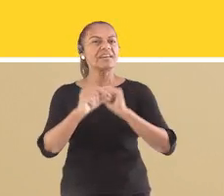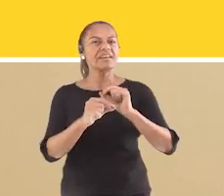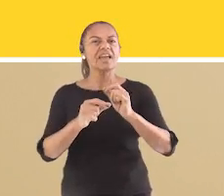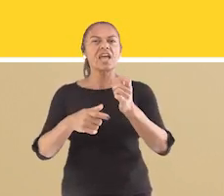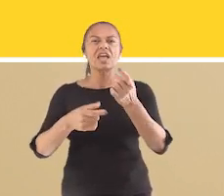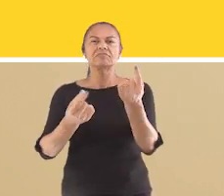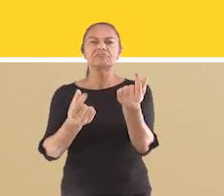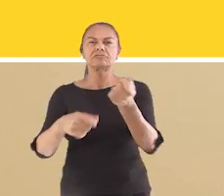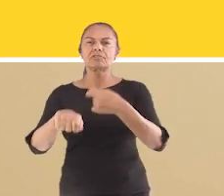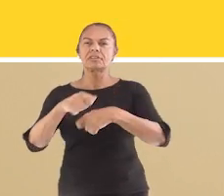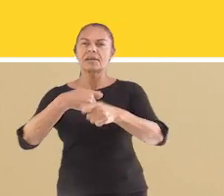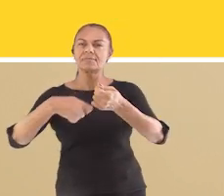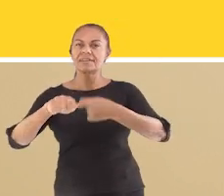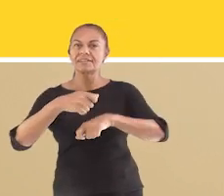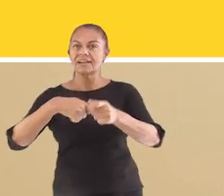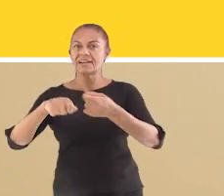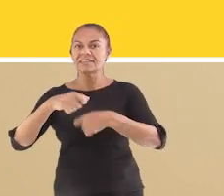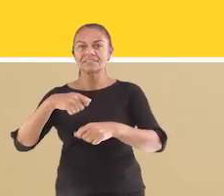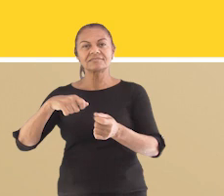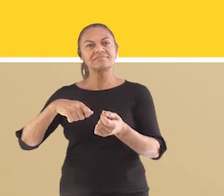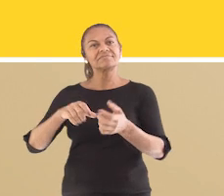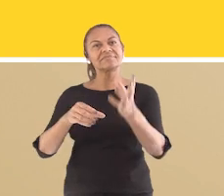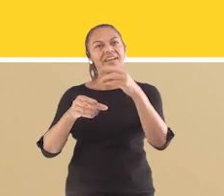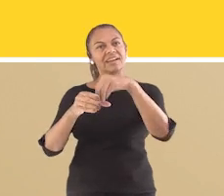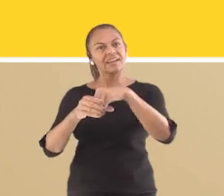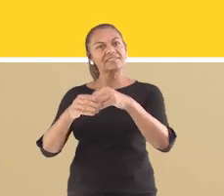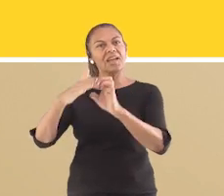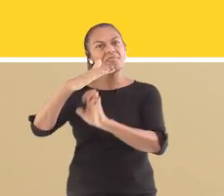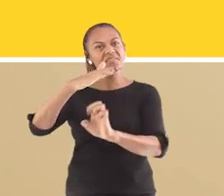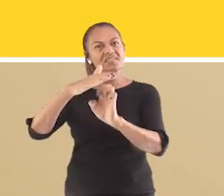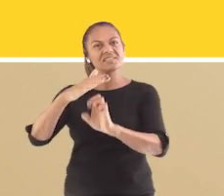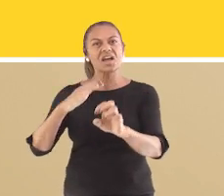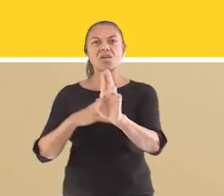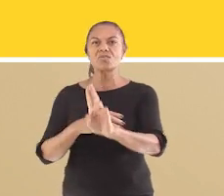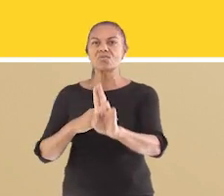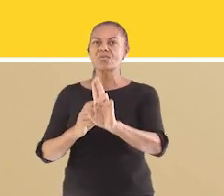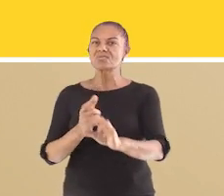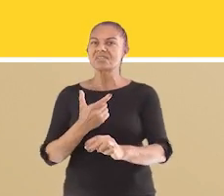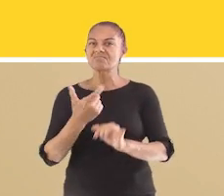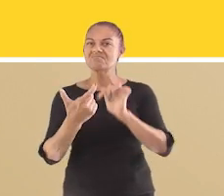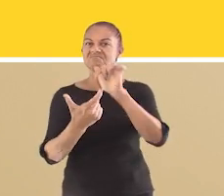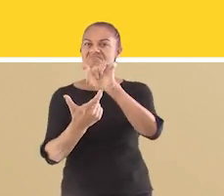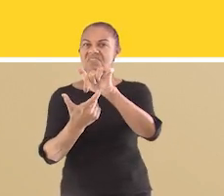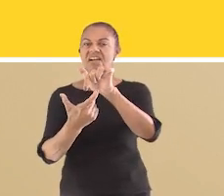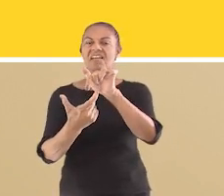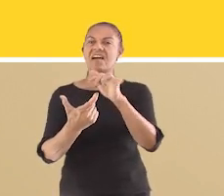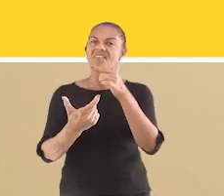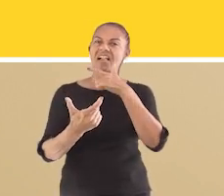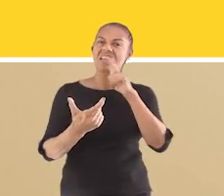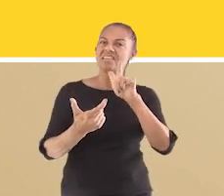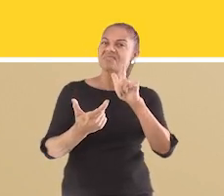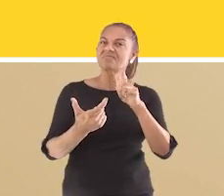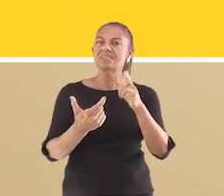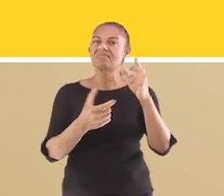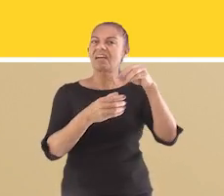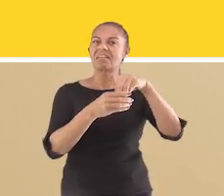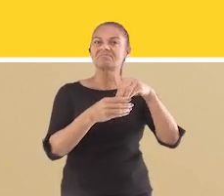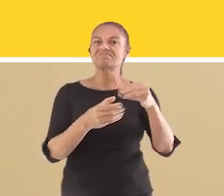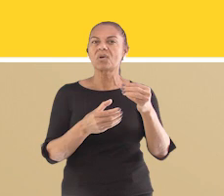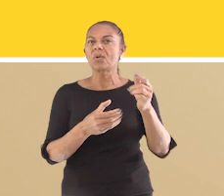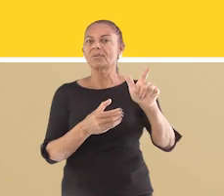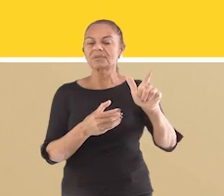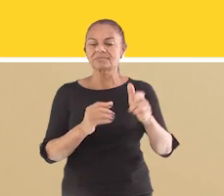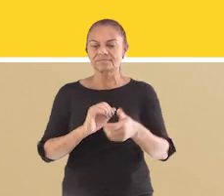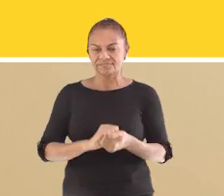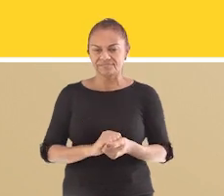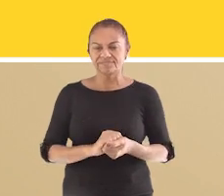e às movimentações financeiras que ocorrem em uma empresa. CEO é a sigla para a expressão Chief Executive Officer, que,